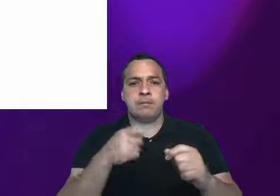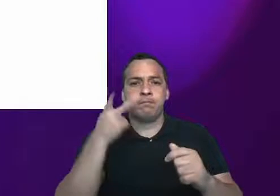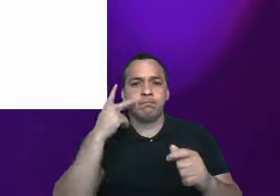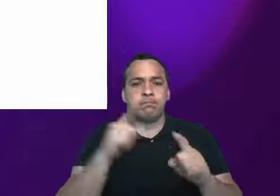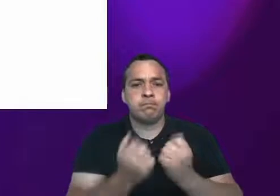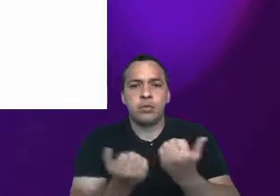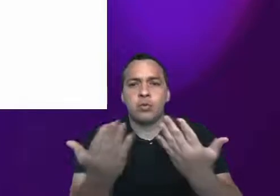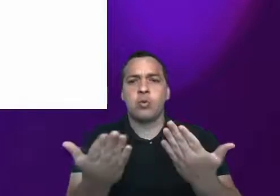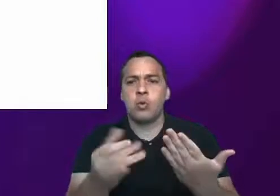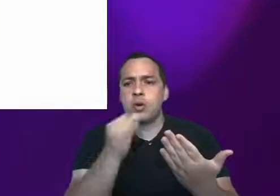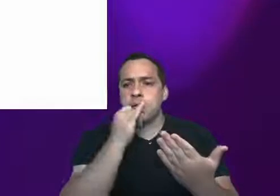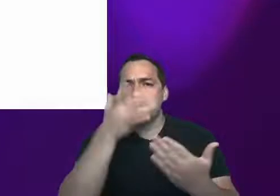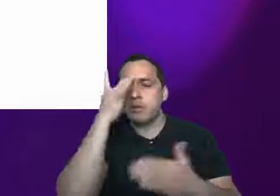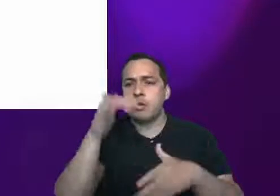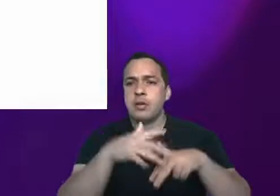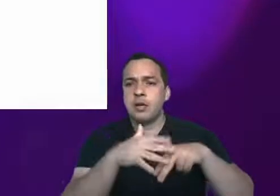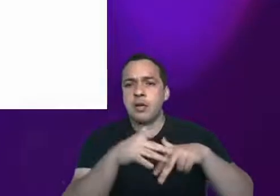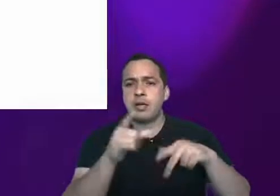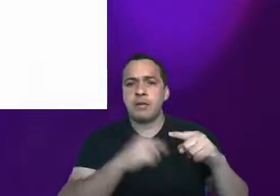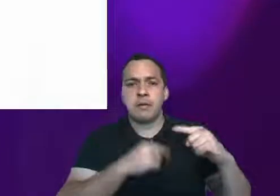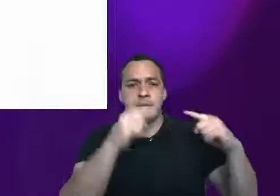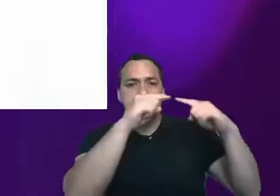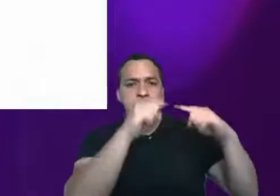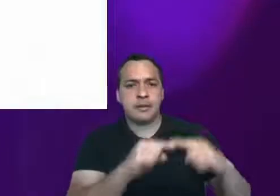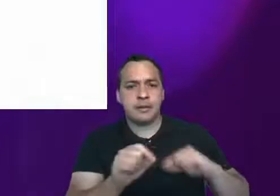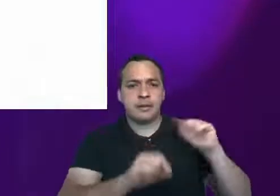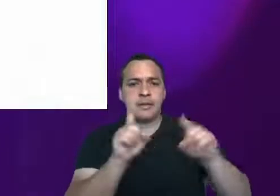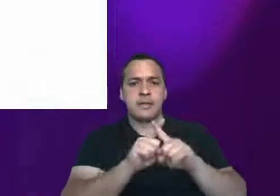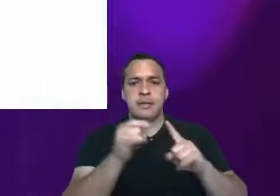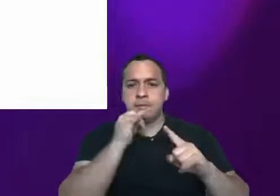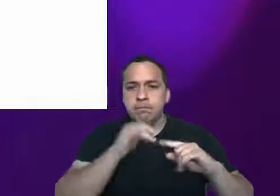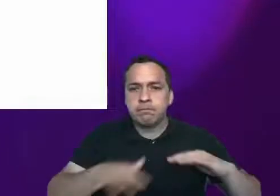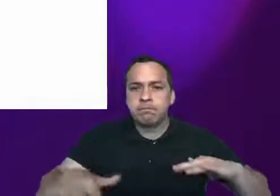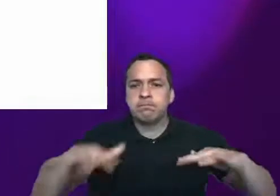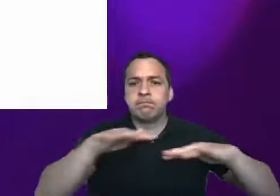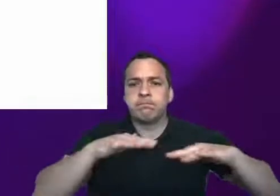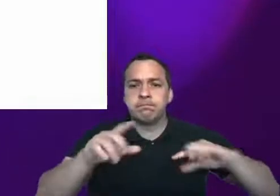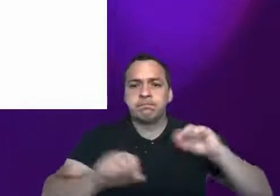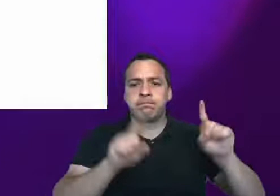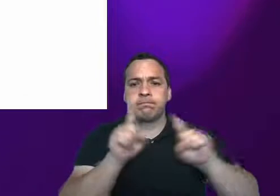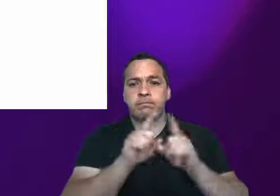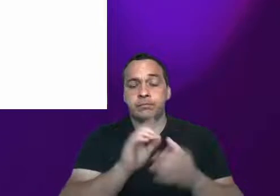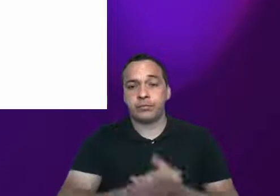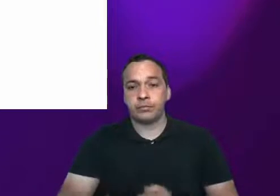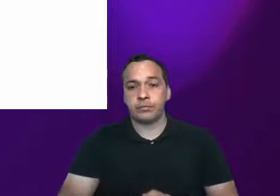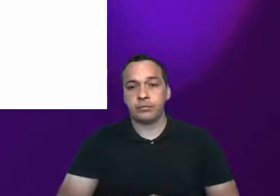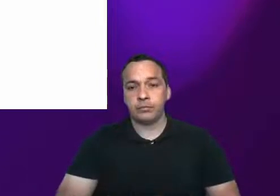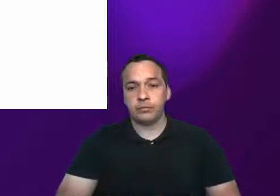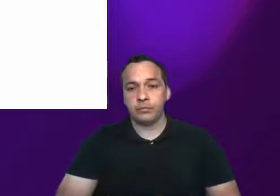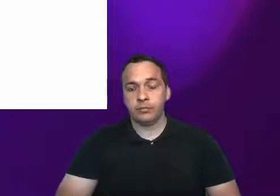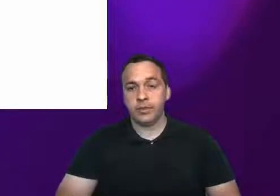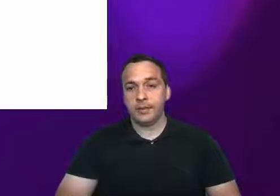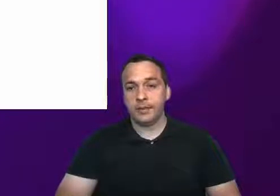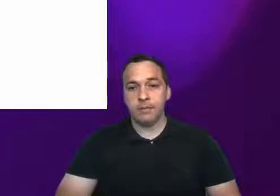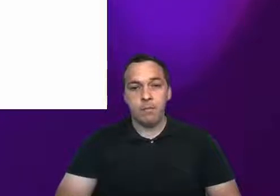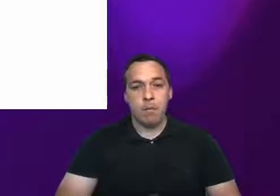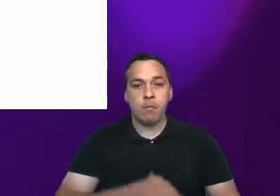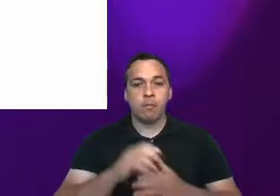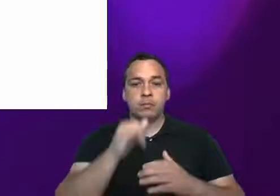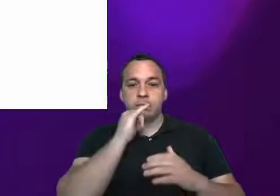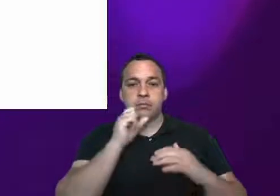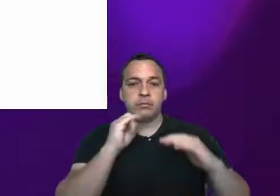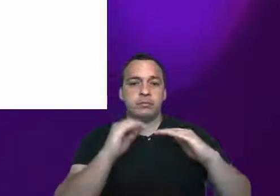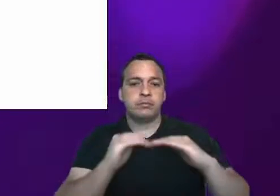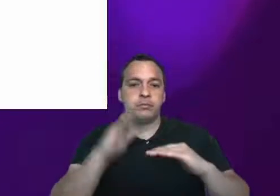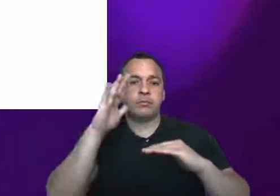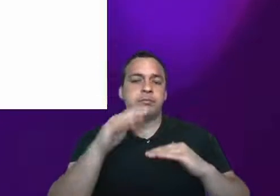uma situação de critério que a gente chama de downstaging, que é quando o paciente tem um nódulo um pouquinho acima do critério